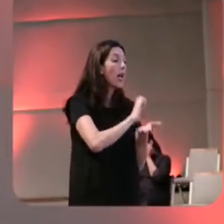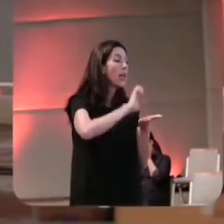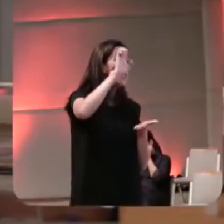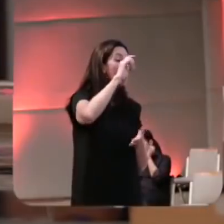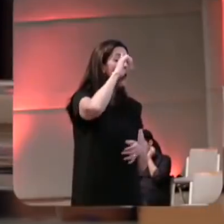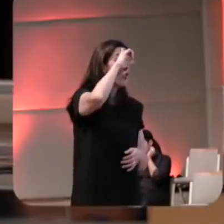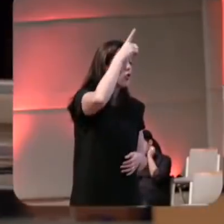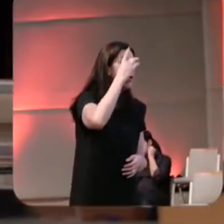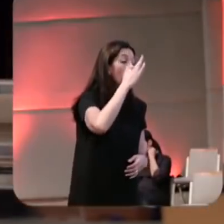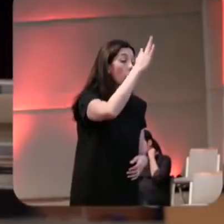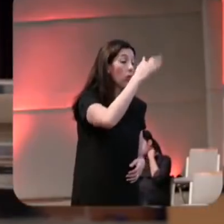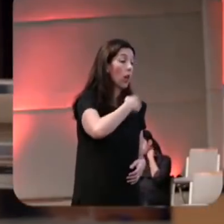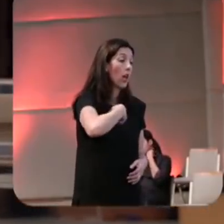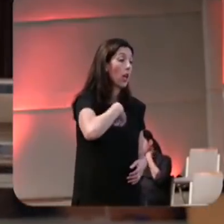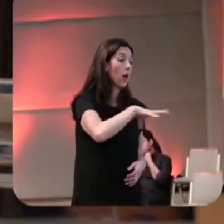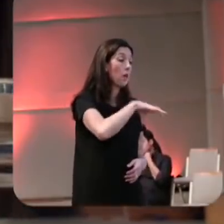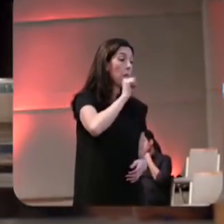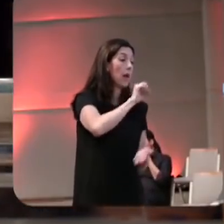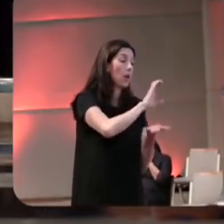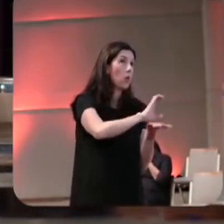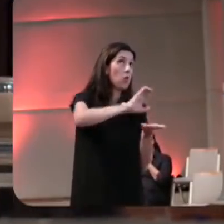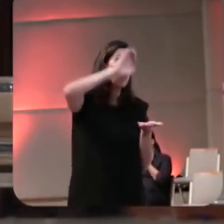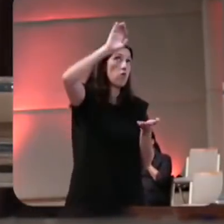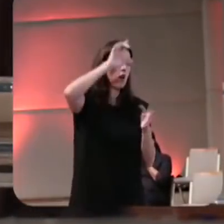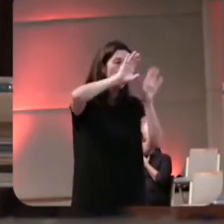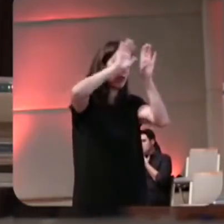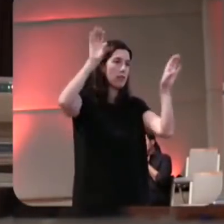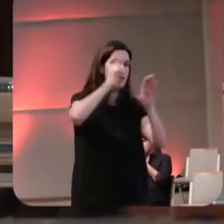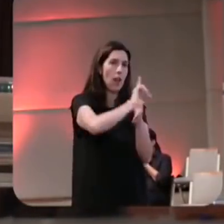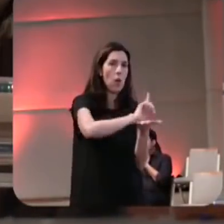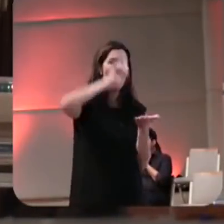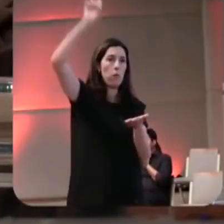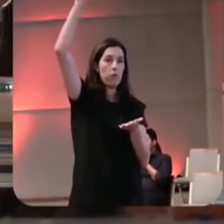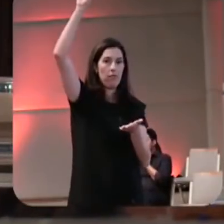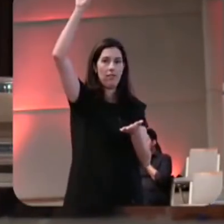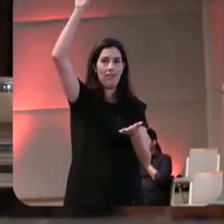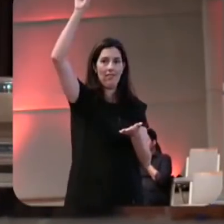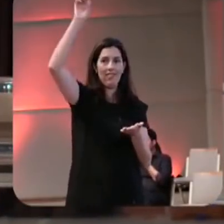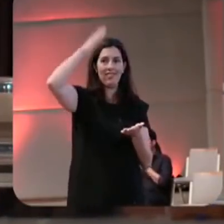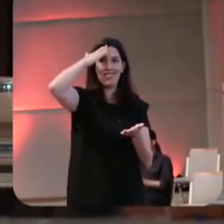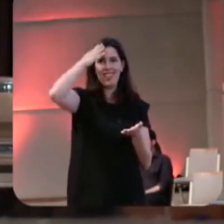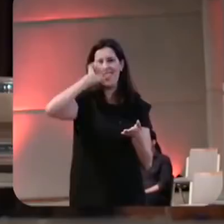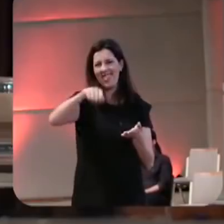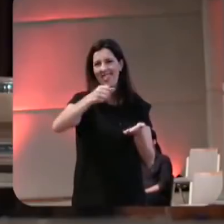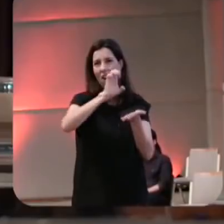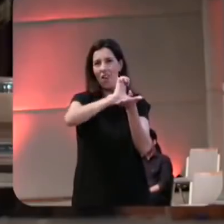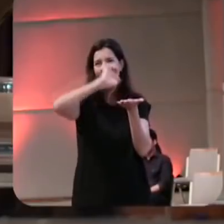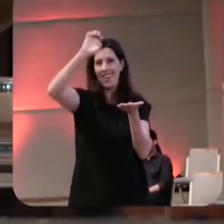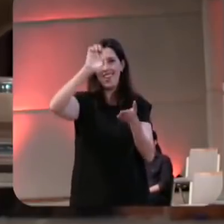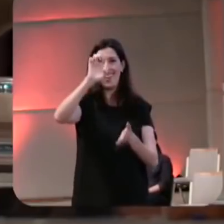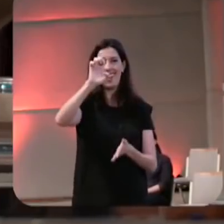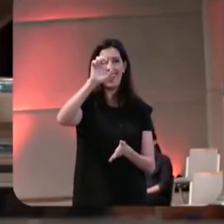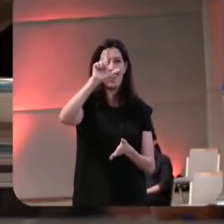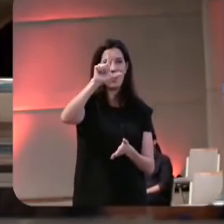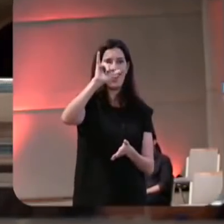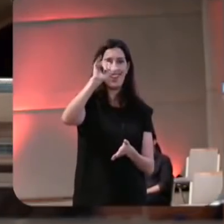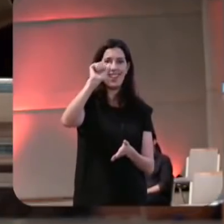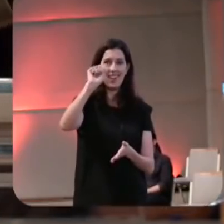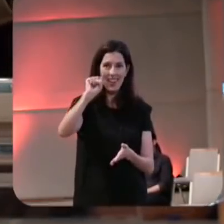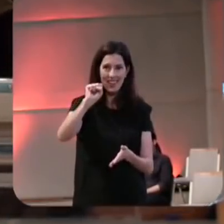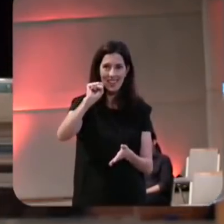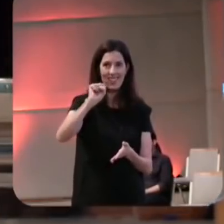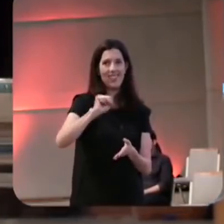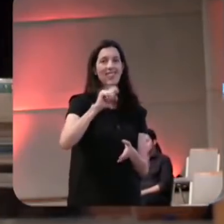nenhum. Sabe, queridos, nós precisamos ter esse tipo de determinação na nossa alma. E quando vivemos